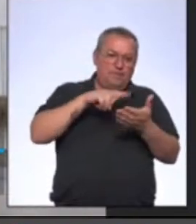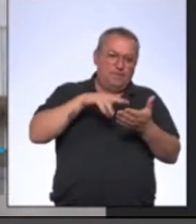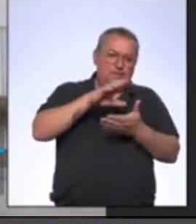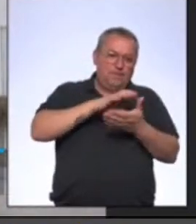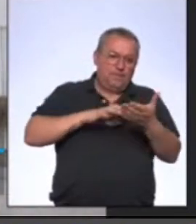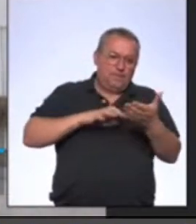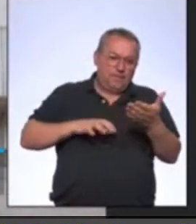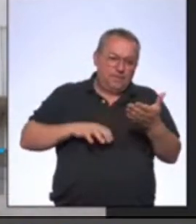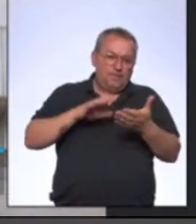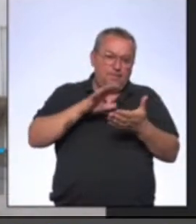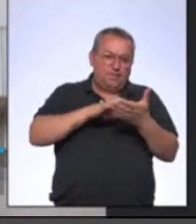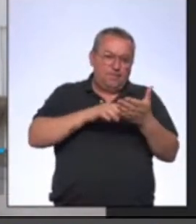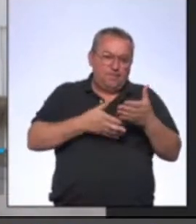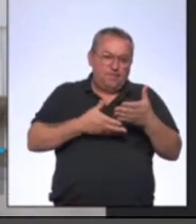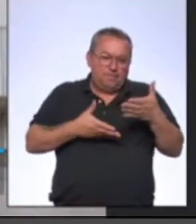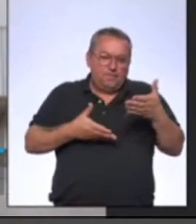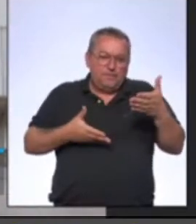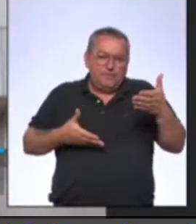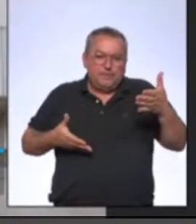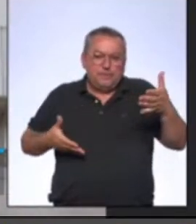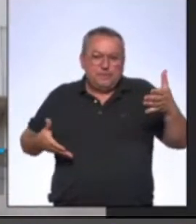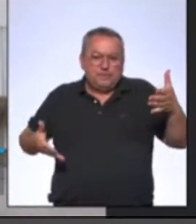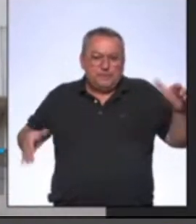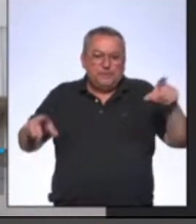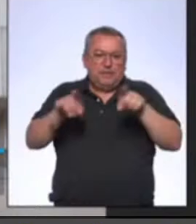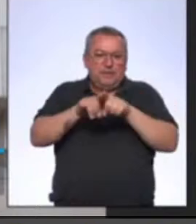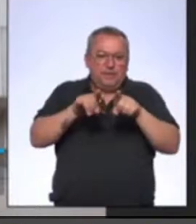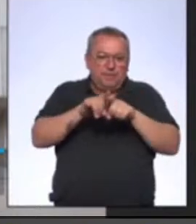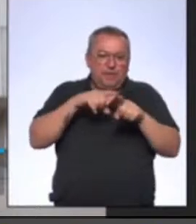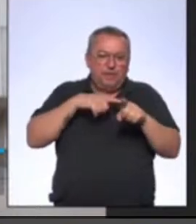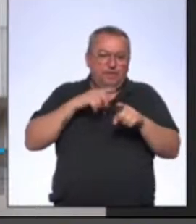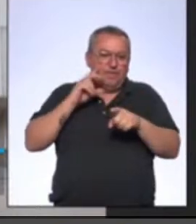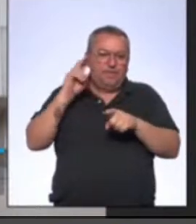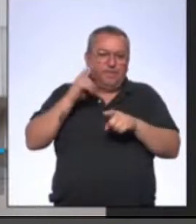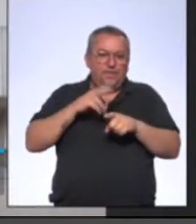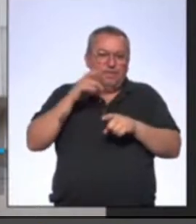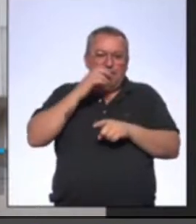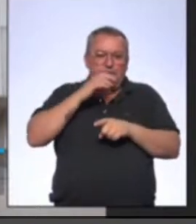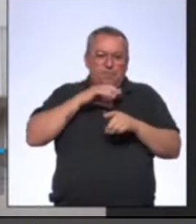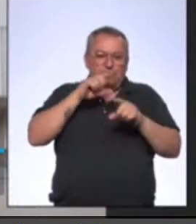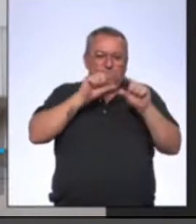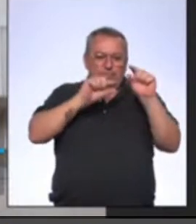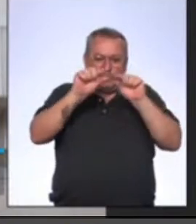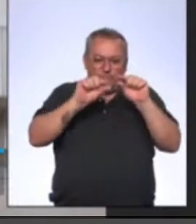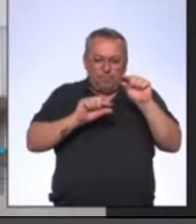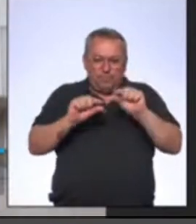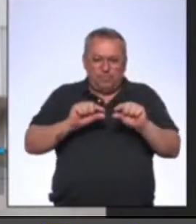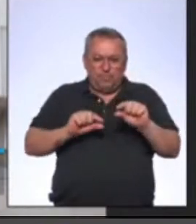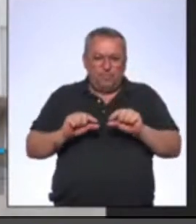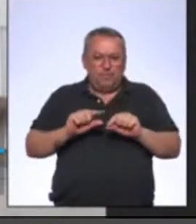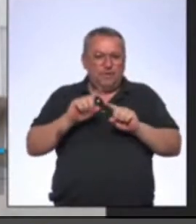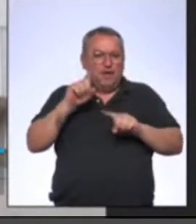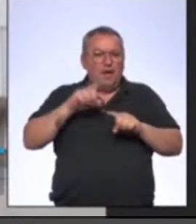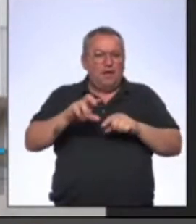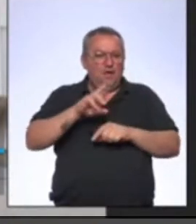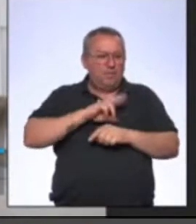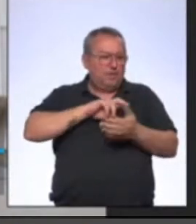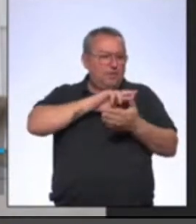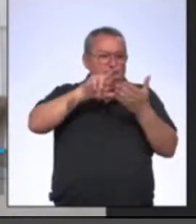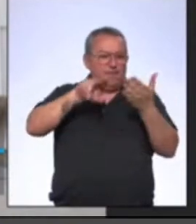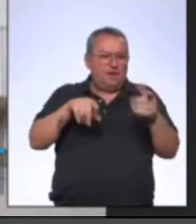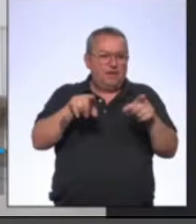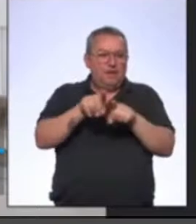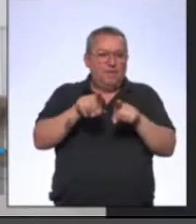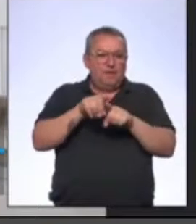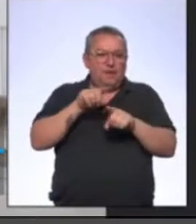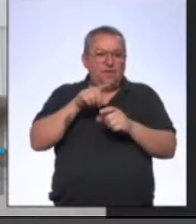é um texto grande, né? E eles vão pegando rapidinho só pelo tópico. Então, as respostas são muitas, tá?